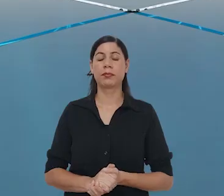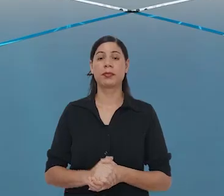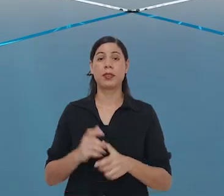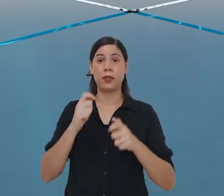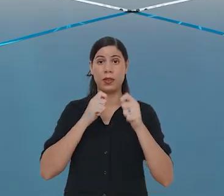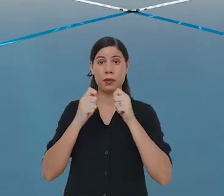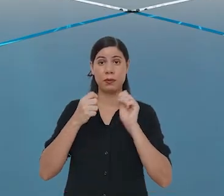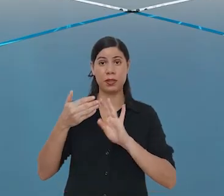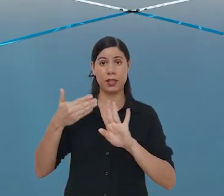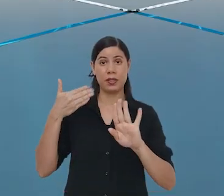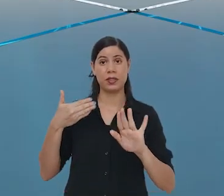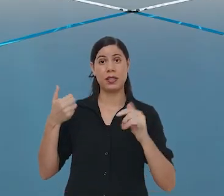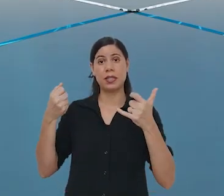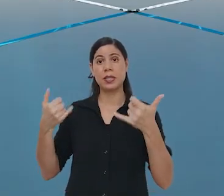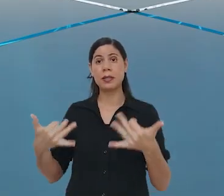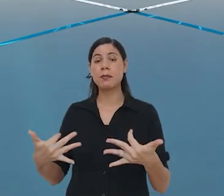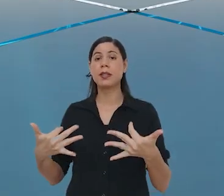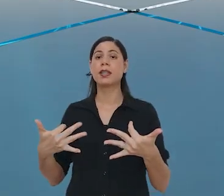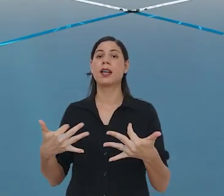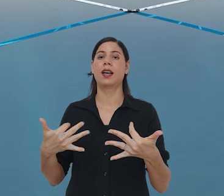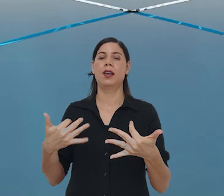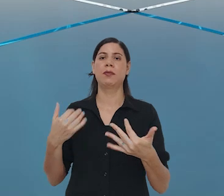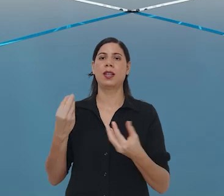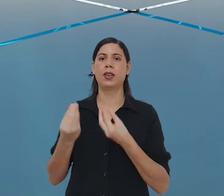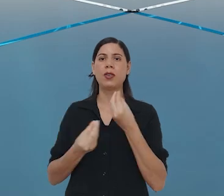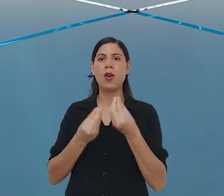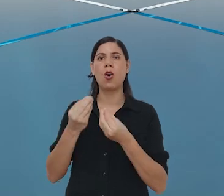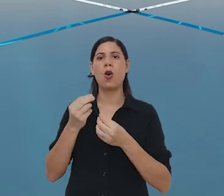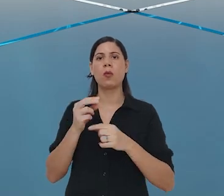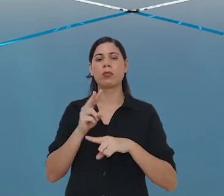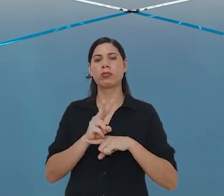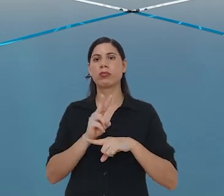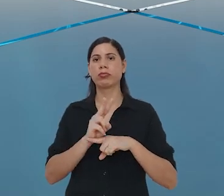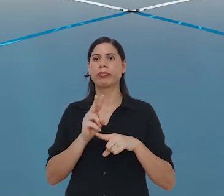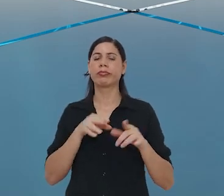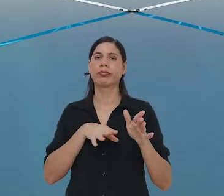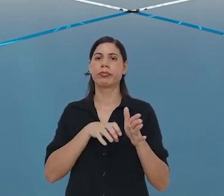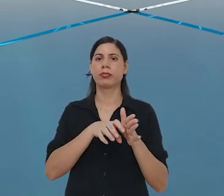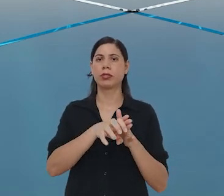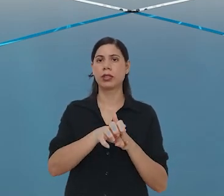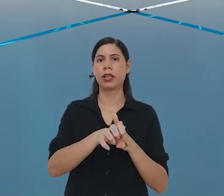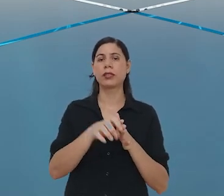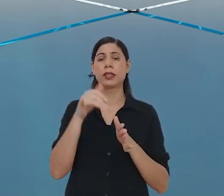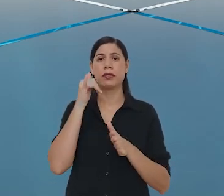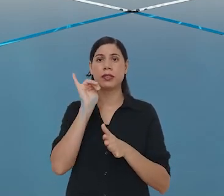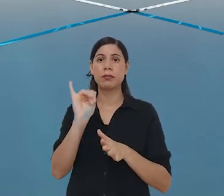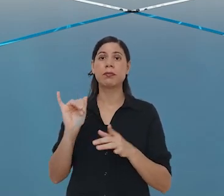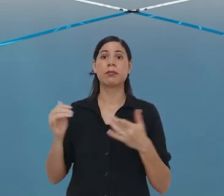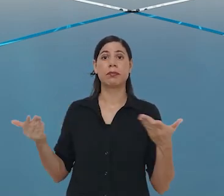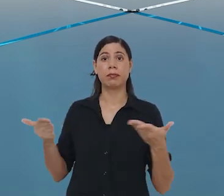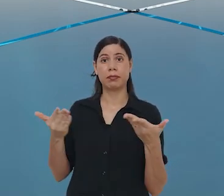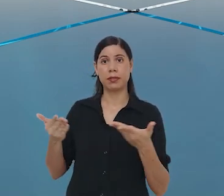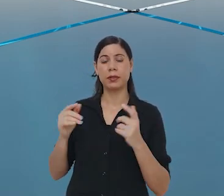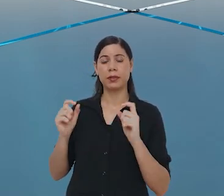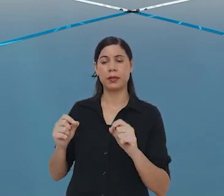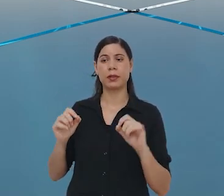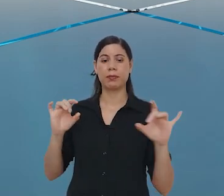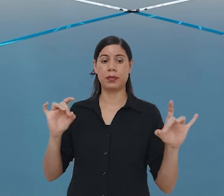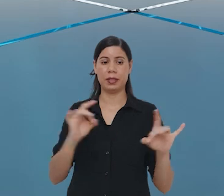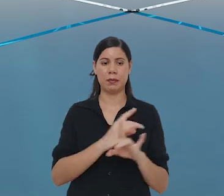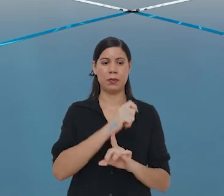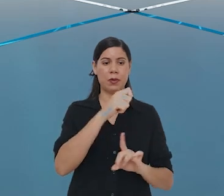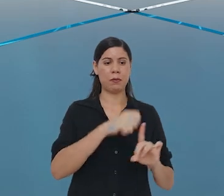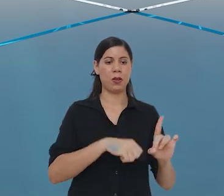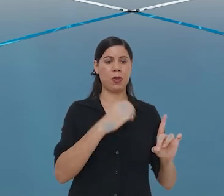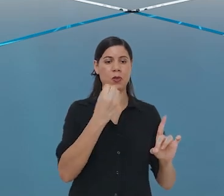Na reportagem anterior, falamos sobre prevenção do câncer. E para aprofundar essa questão, nesse momento em que acabamos de sair